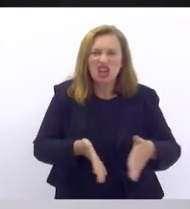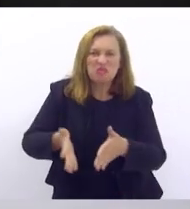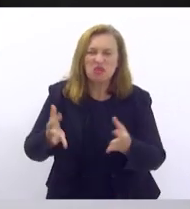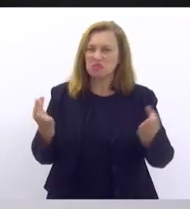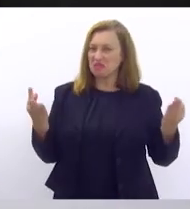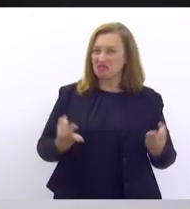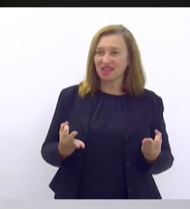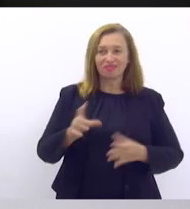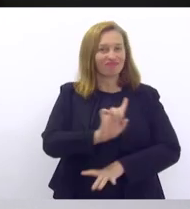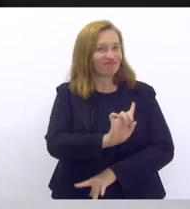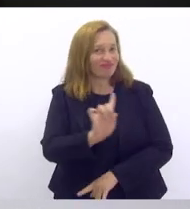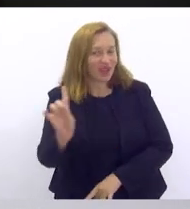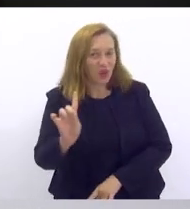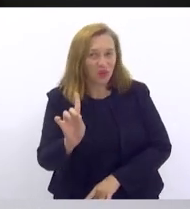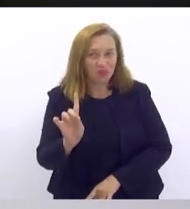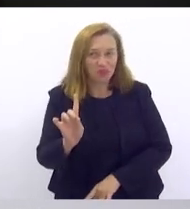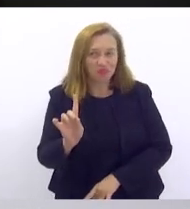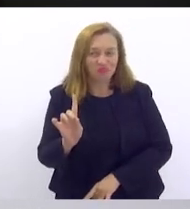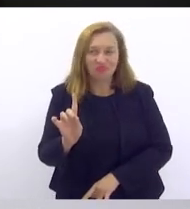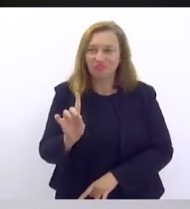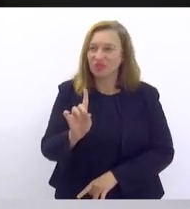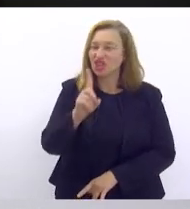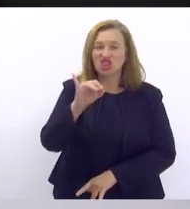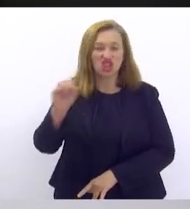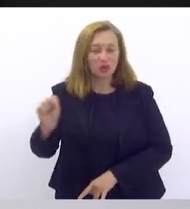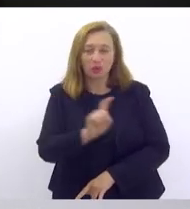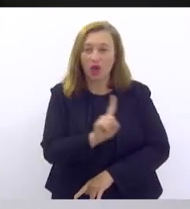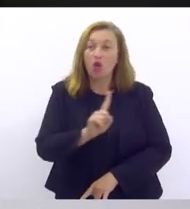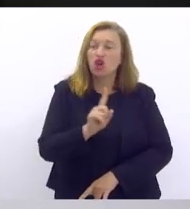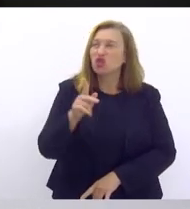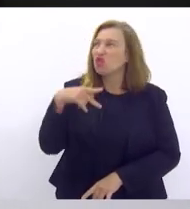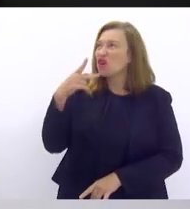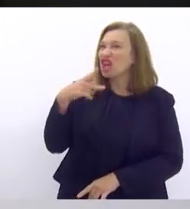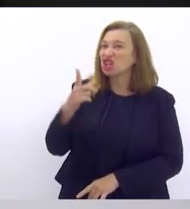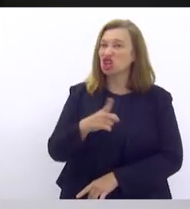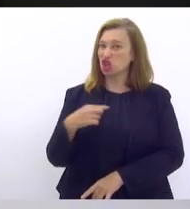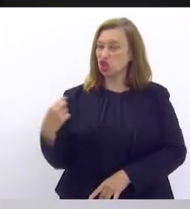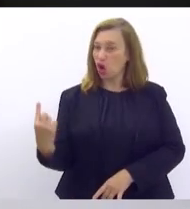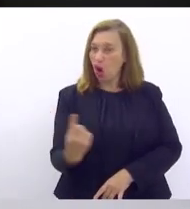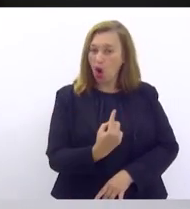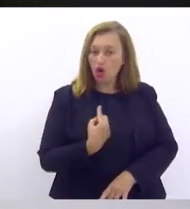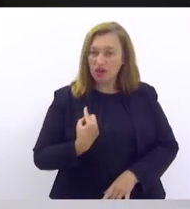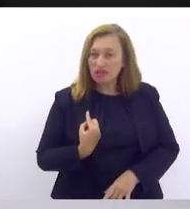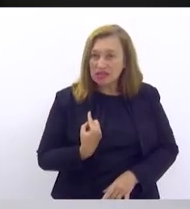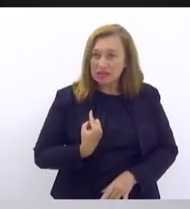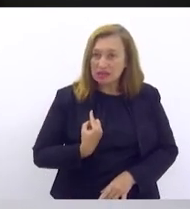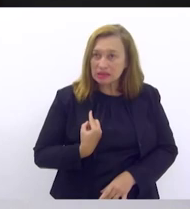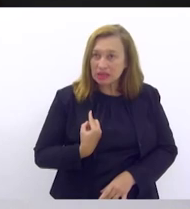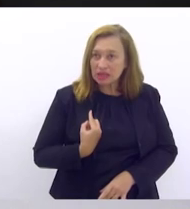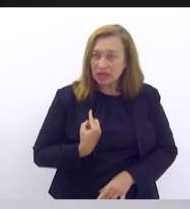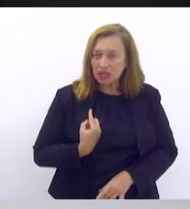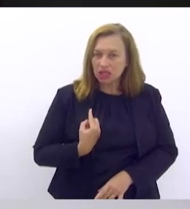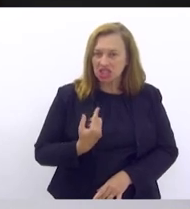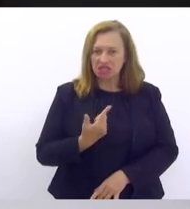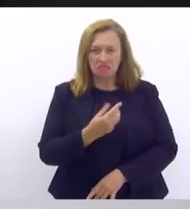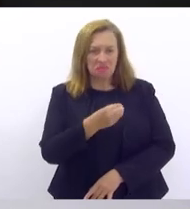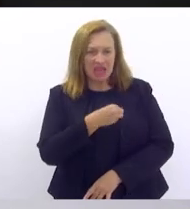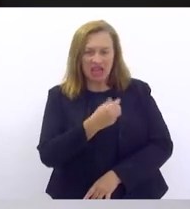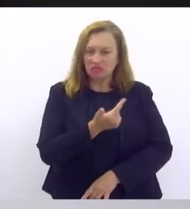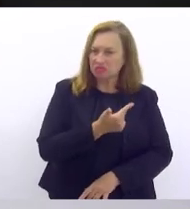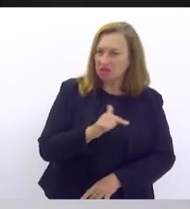perfeição, Diego, não estou falando. Eu não estou falando que nós, que cada um de nós não tem os seus percalços, as